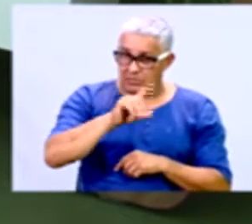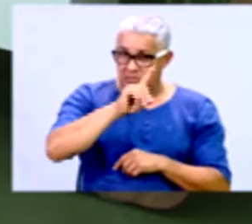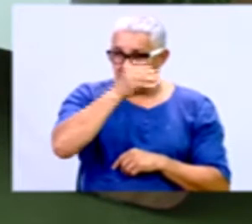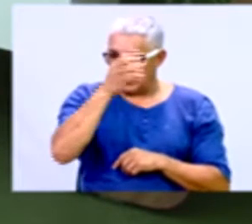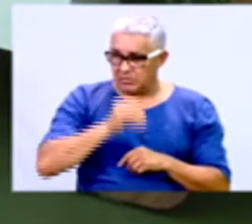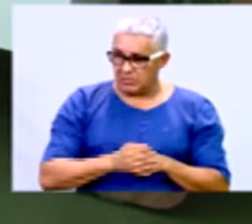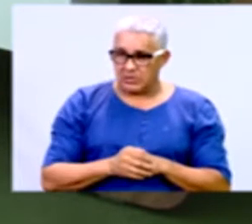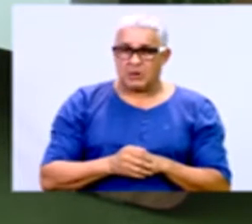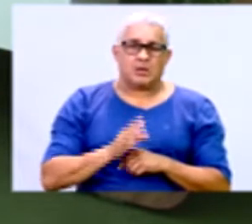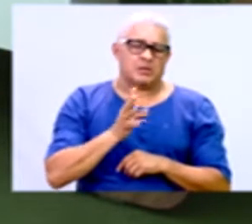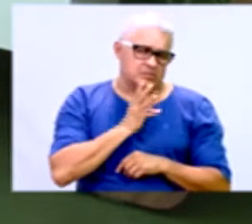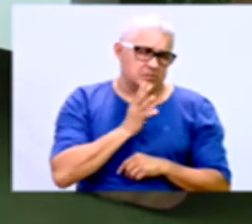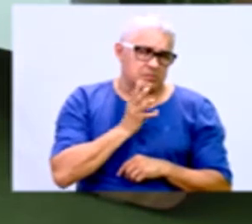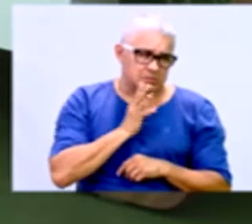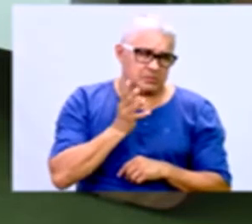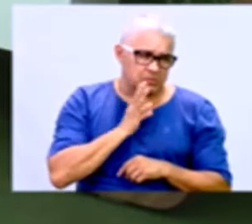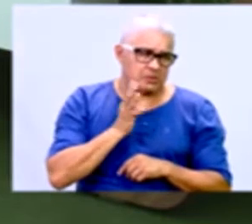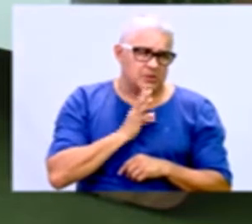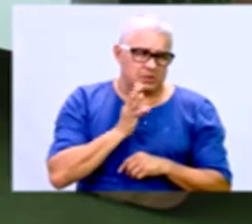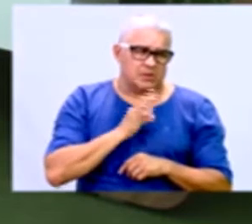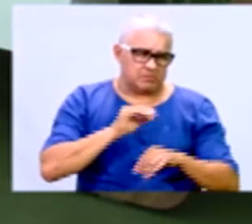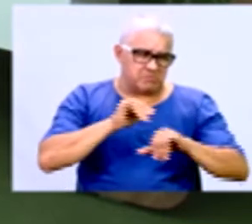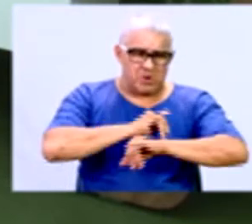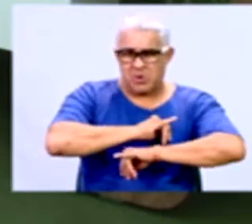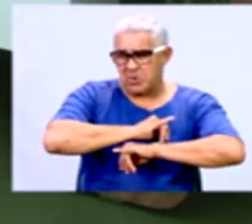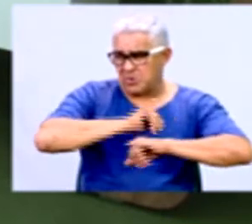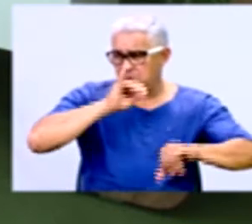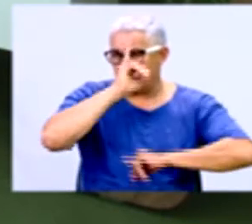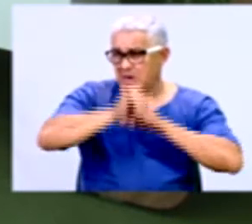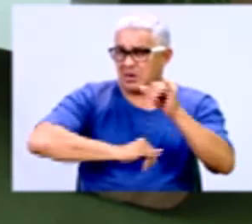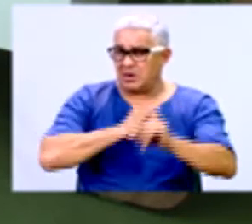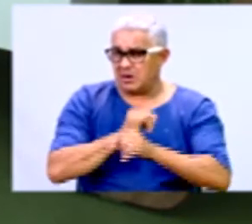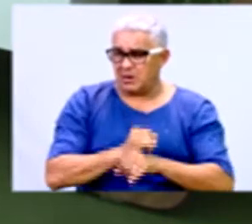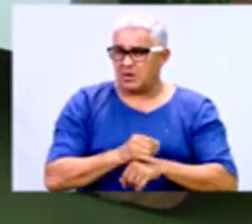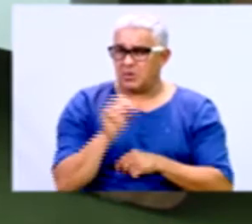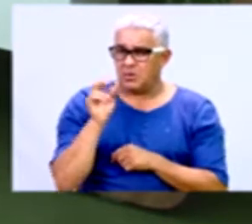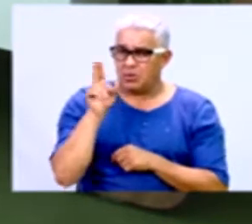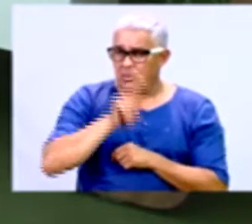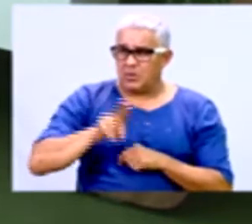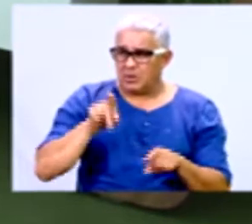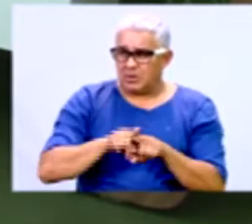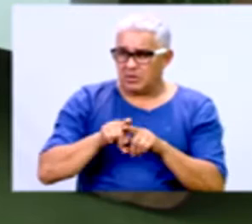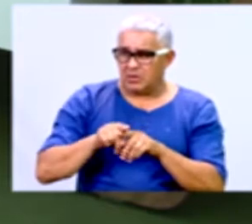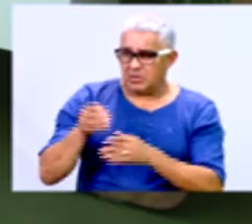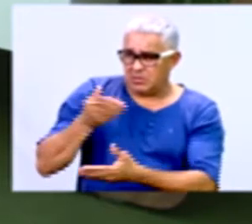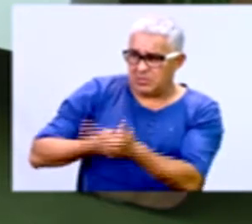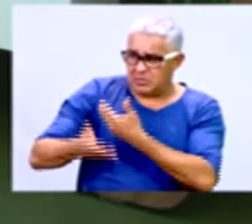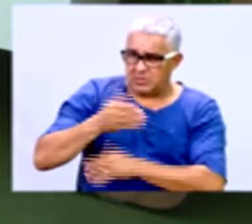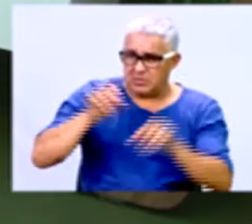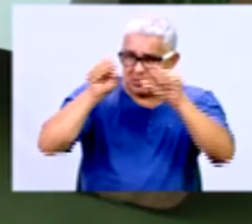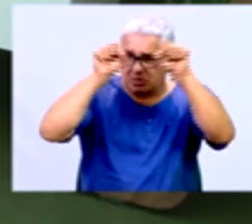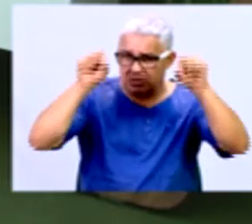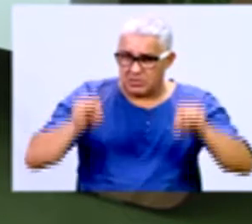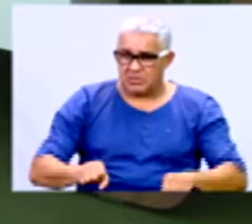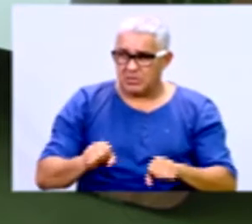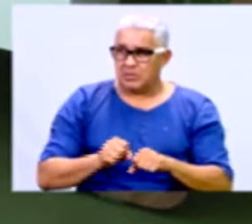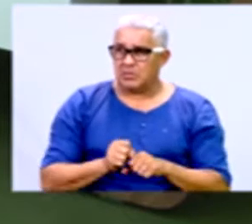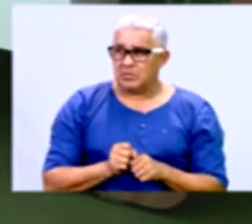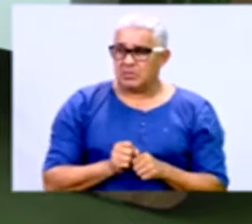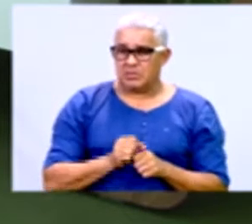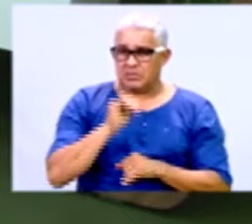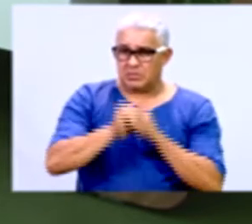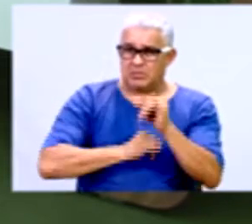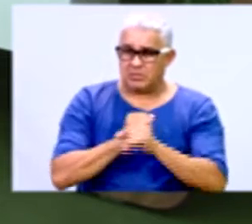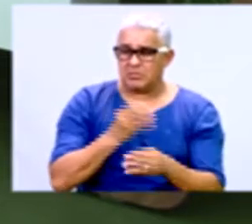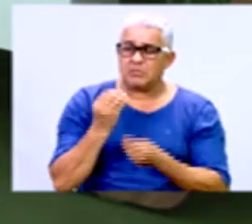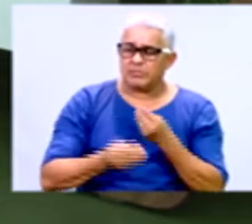amplamente conhecidos e divulgados aí na internet e utilizados, né, para fazer a integração dos sistemas via web service. Como